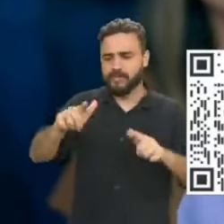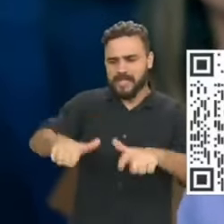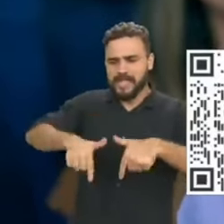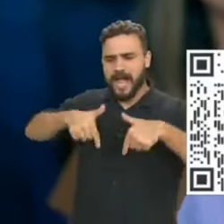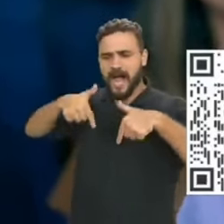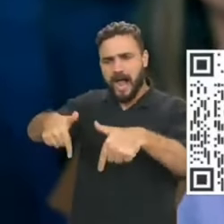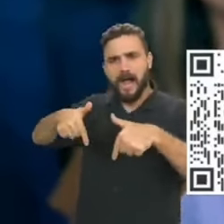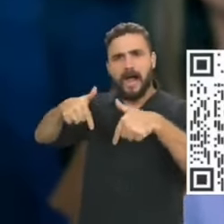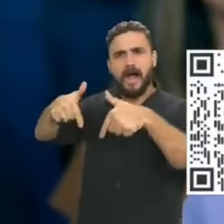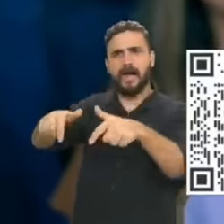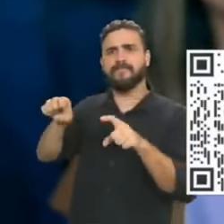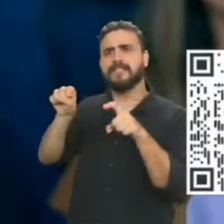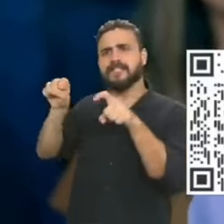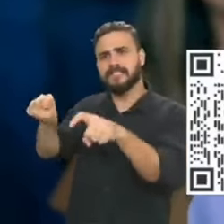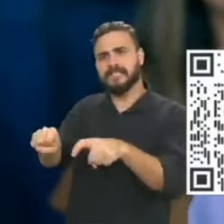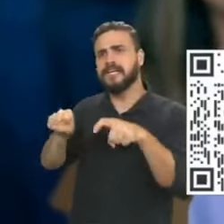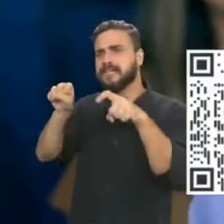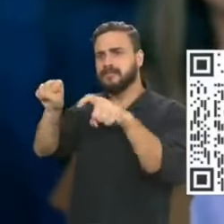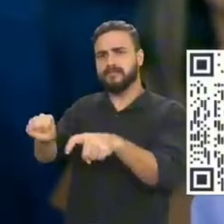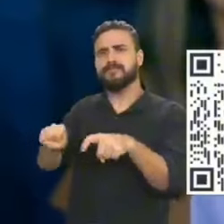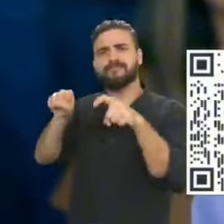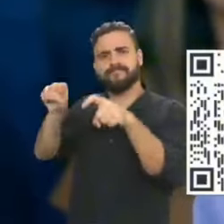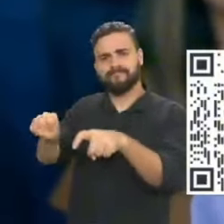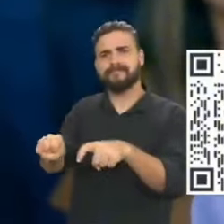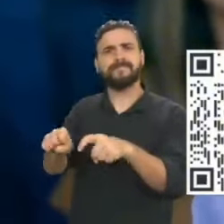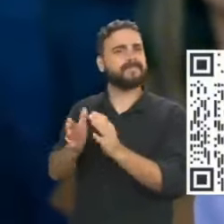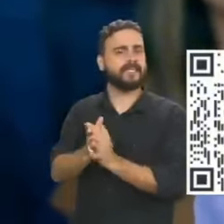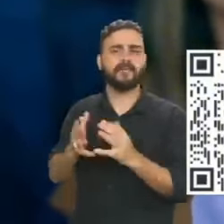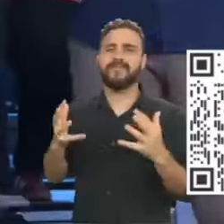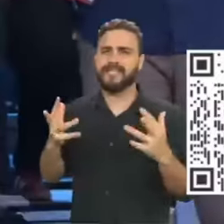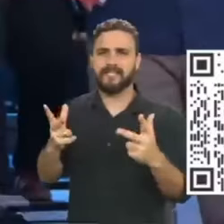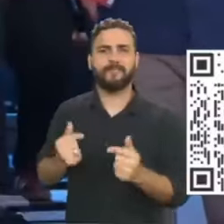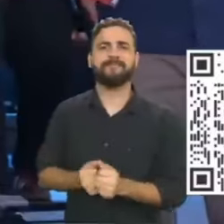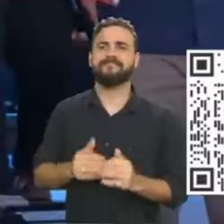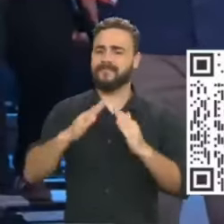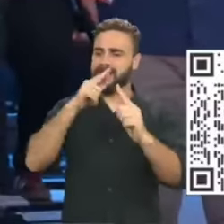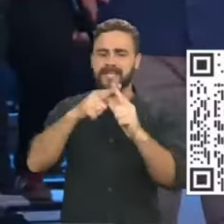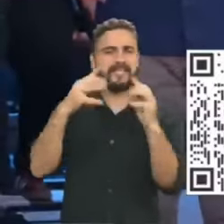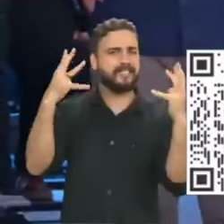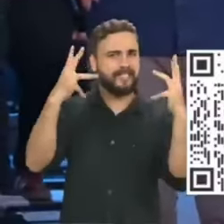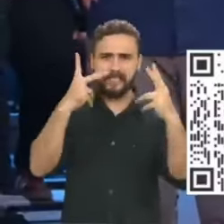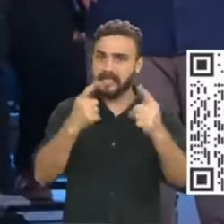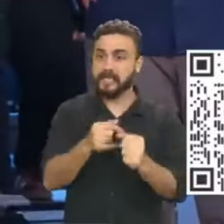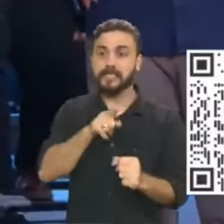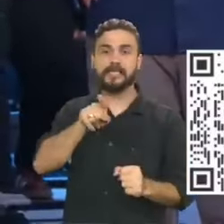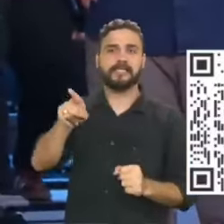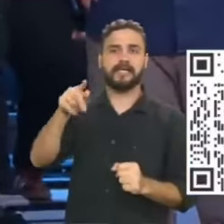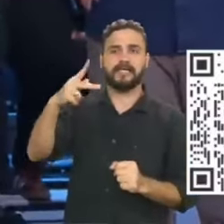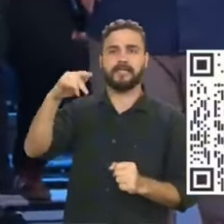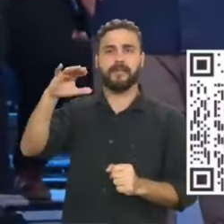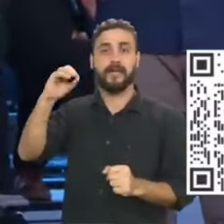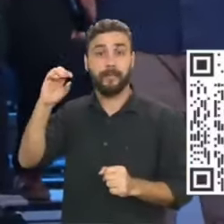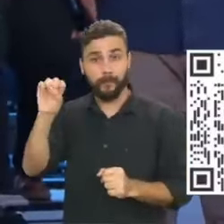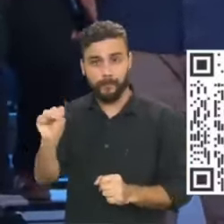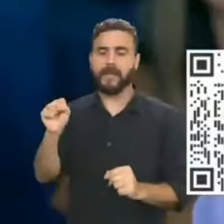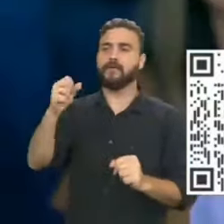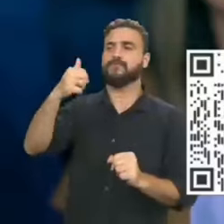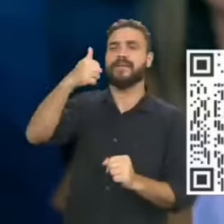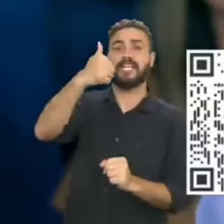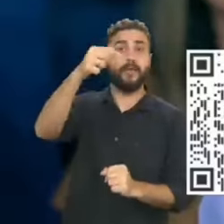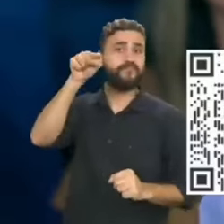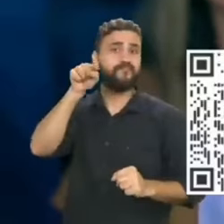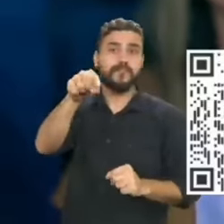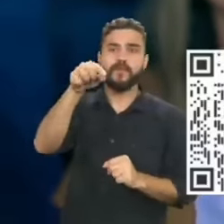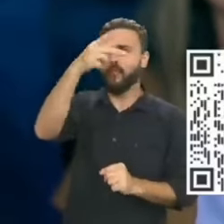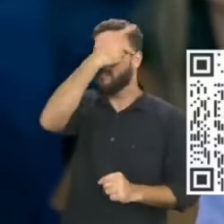nós fomos atrás. E graças a Deus, hoje são igrejas lindas, né? Ali em Picos já é uma igreja de mais de 1.000 pessoas, um